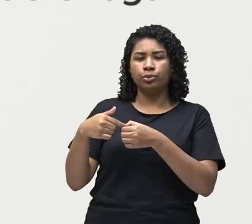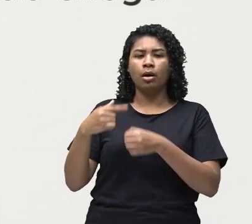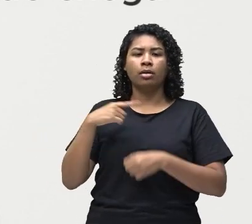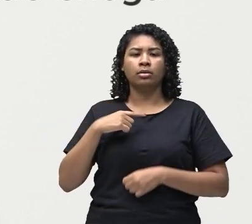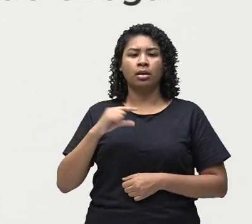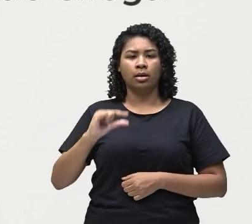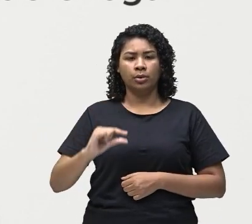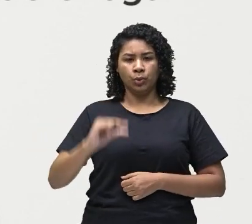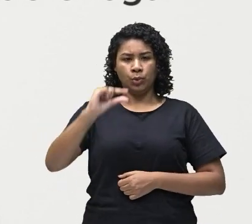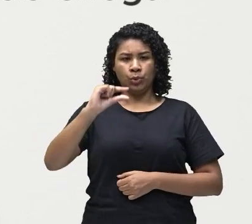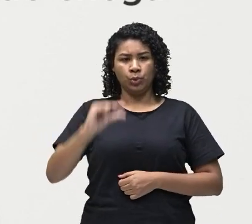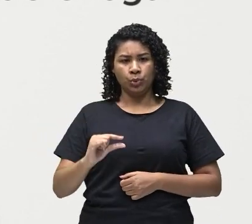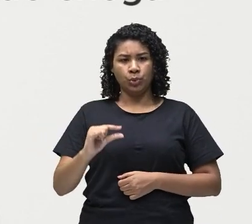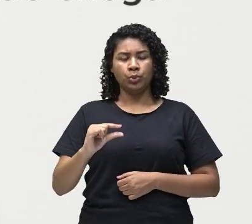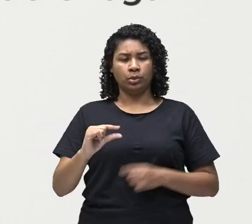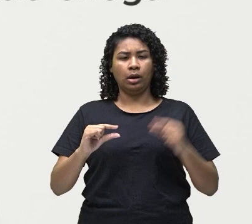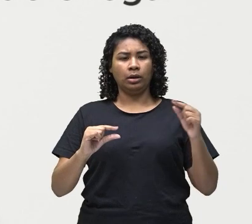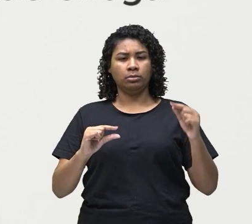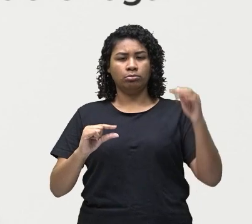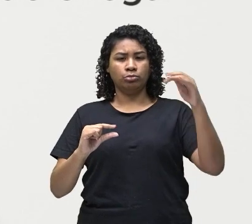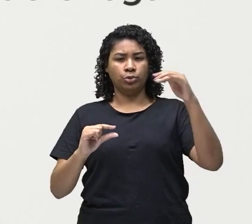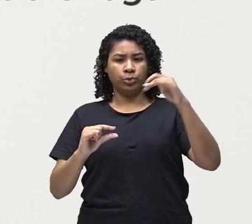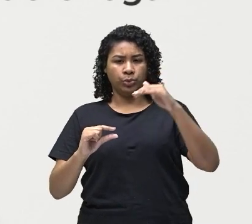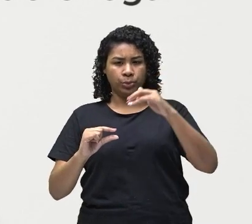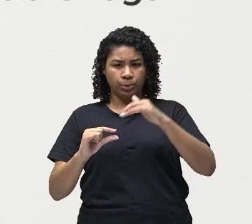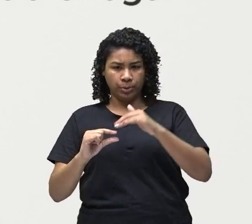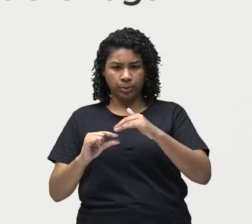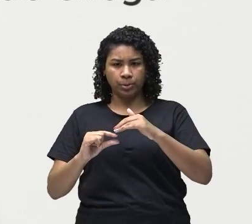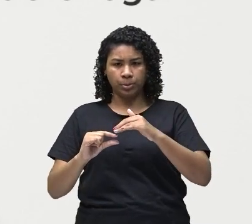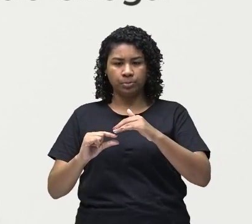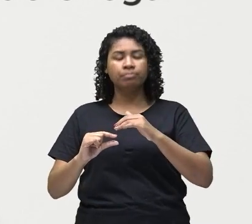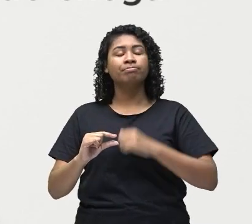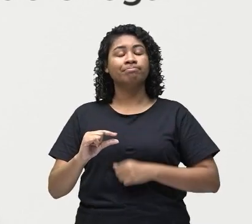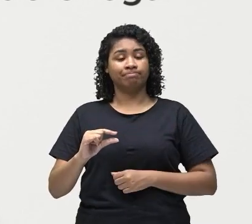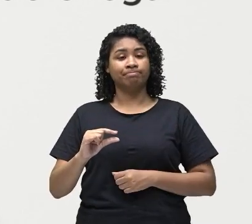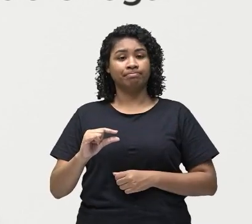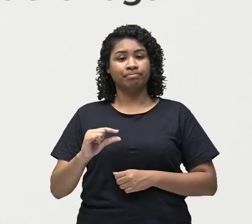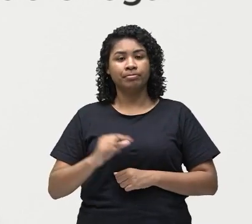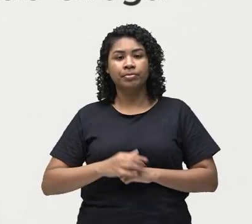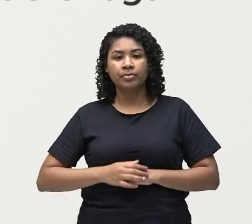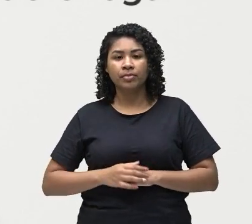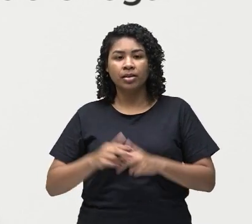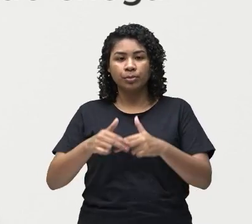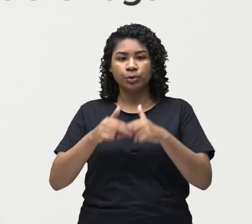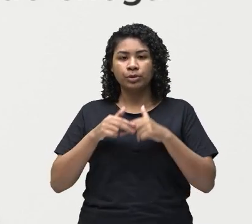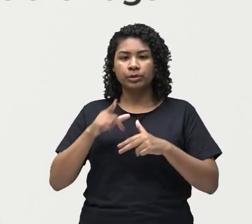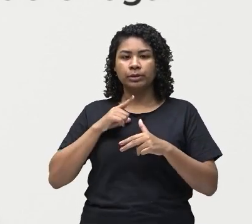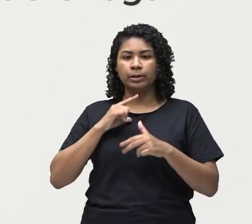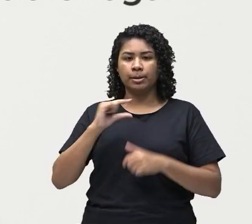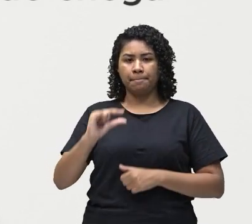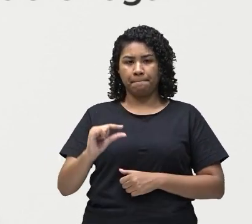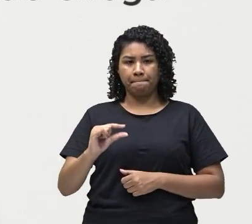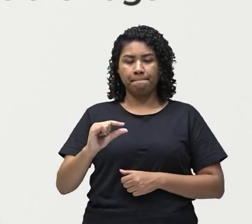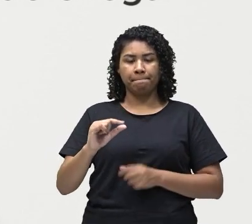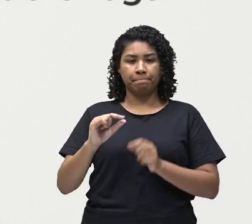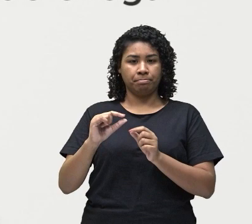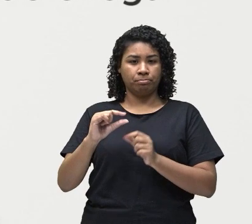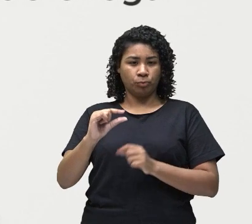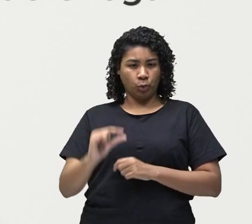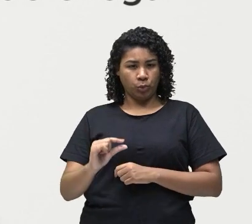válvula para ser aspirada para dentro da câmera de combustão que está a baixa pressão